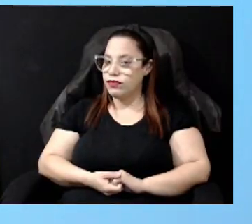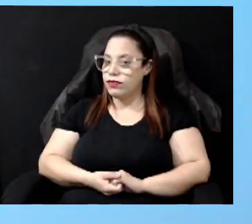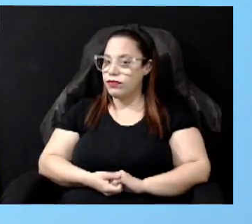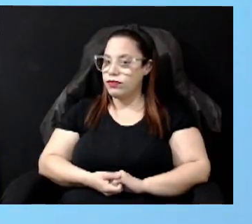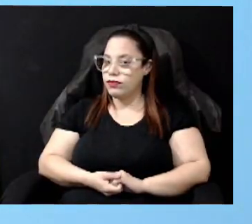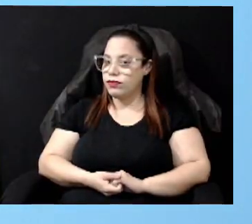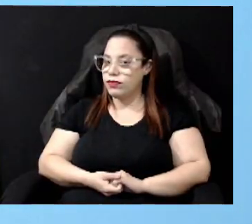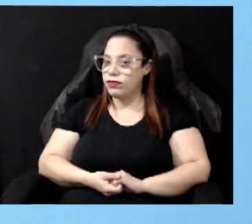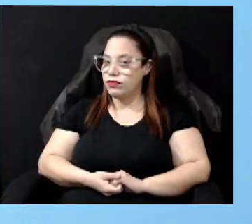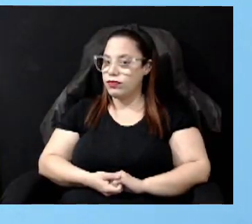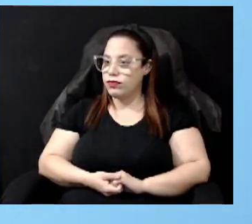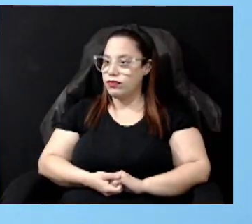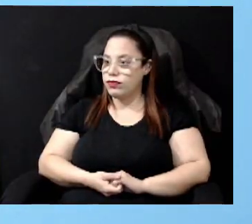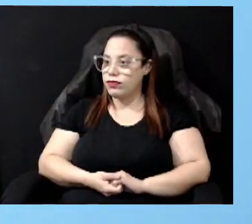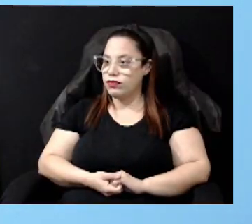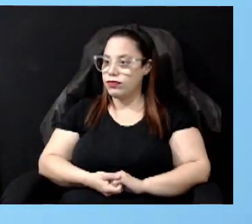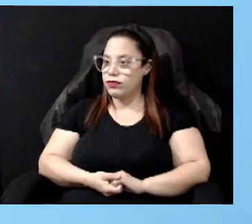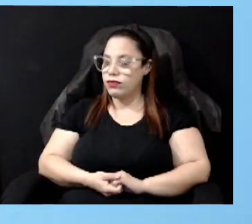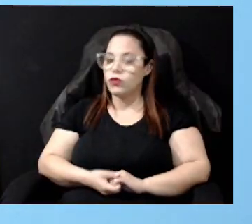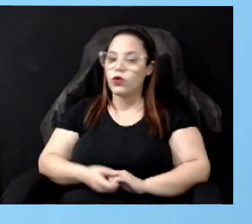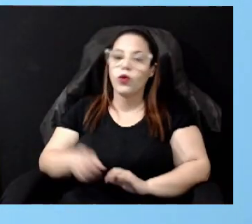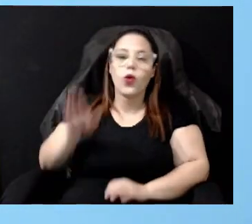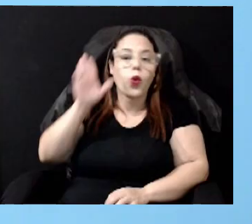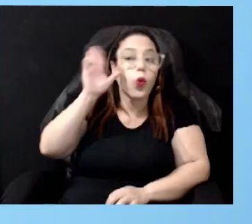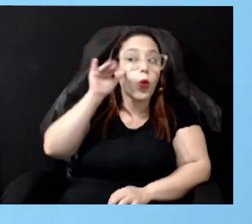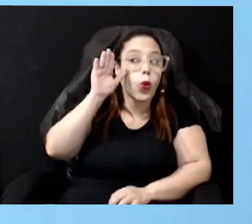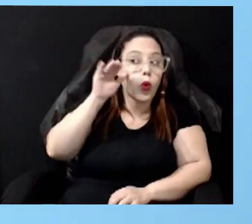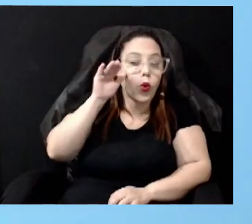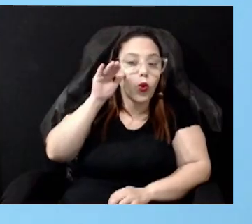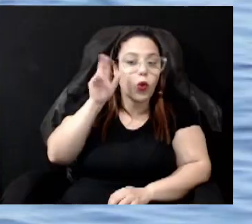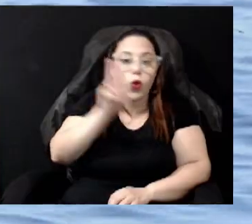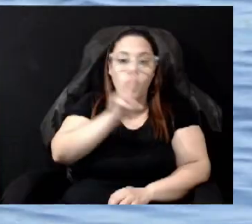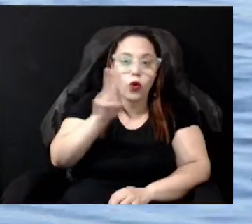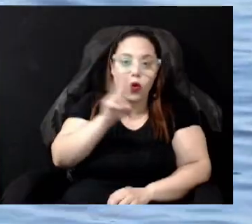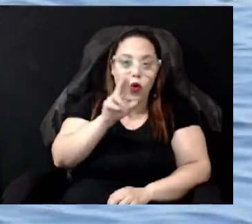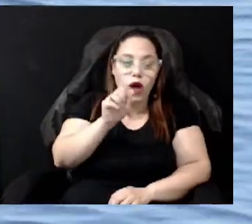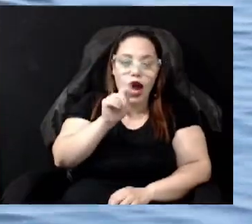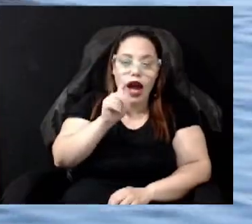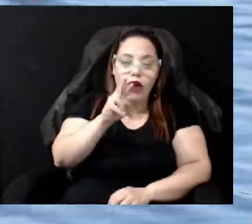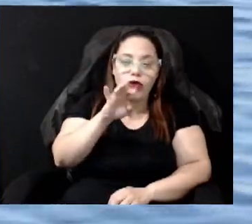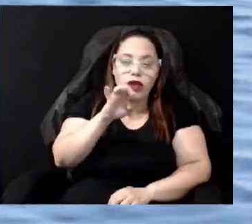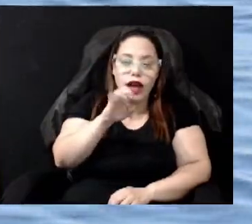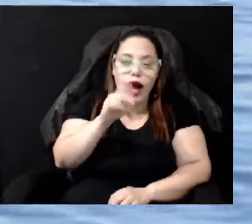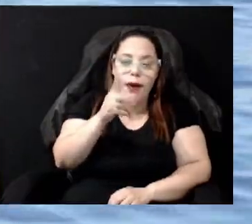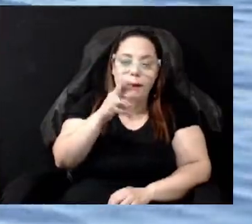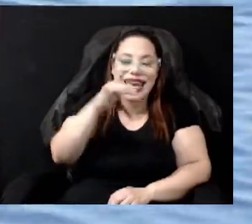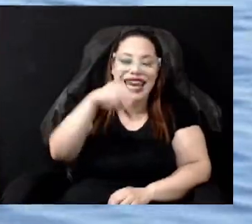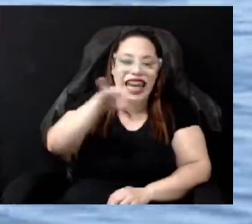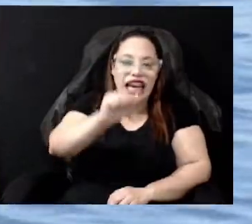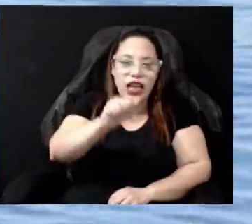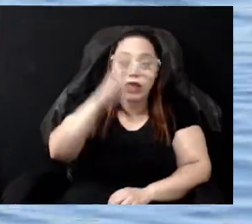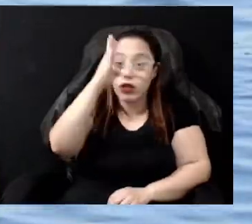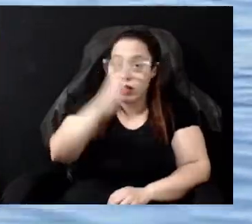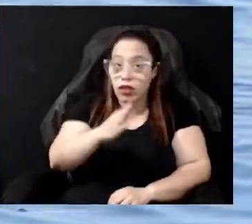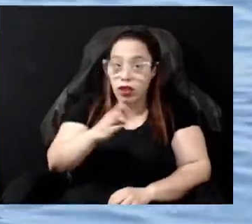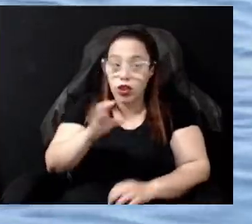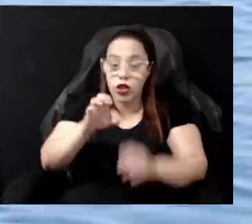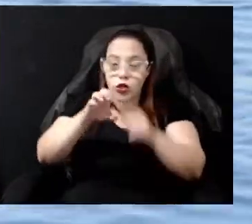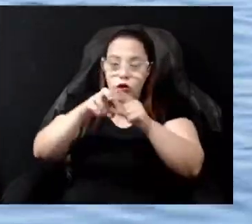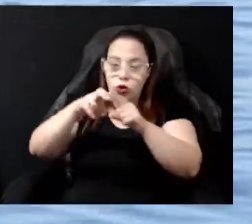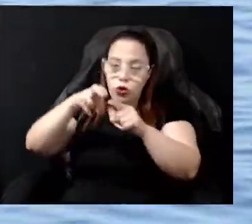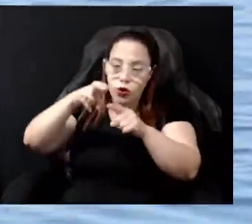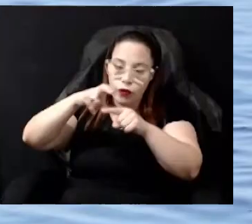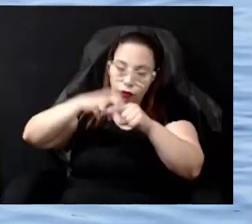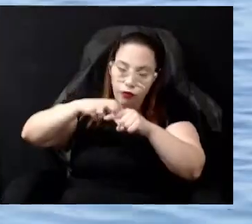E uma curiosidade, o nome ave de rapina vem principalmente de suas garras, que podem capturar uma